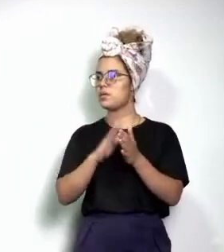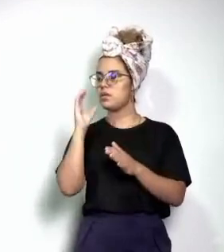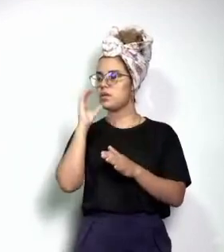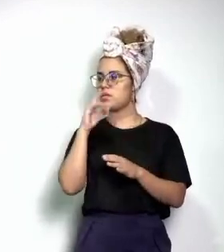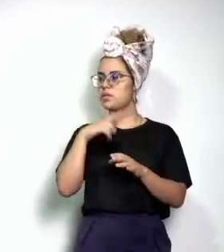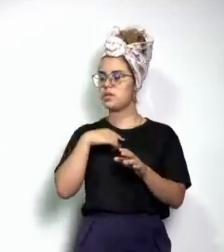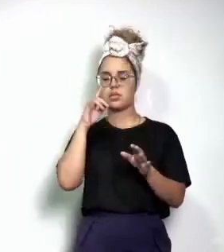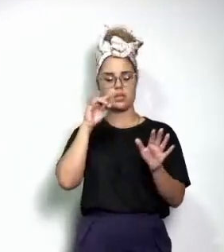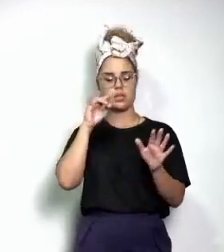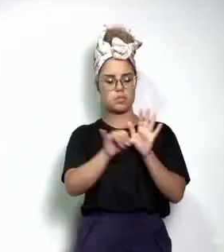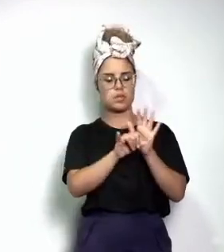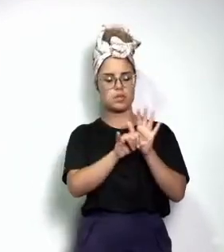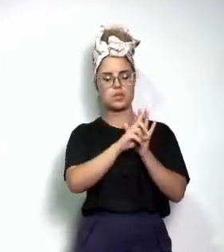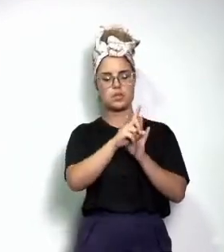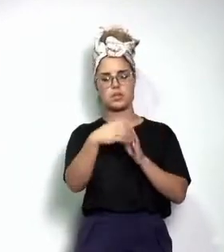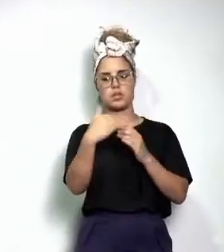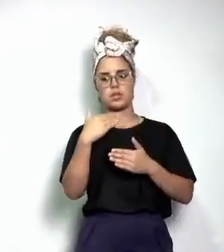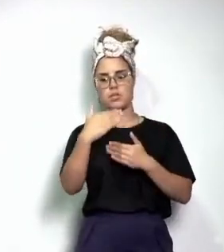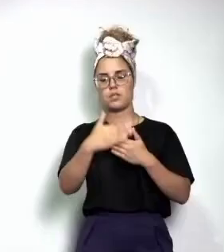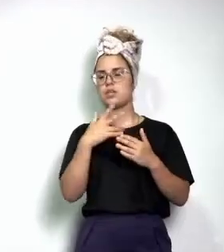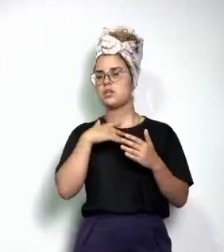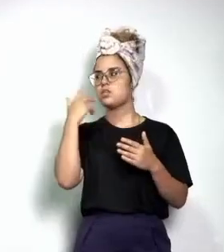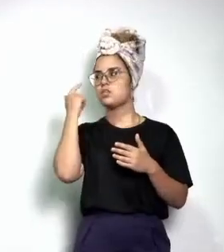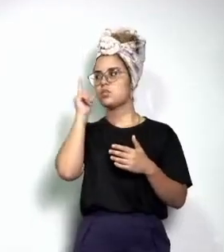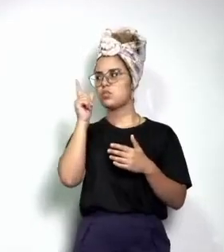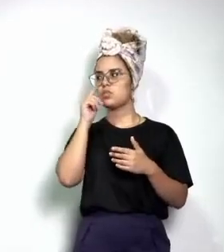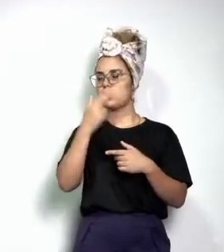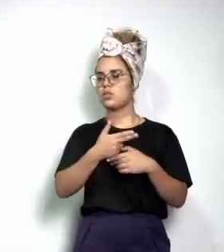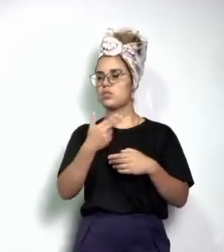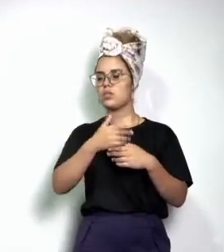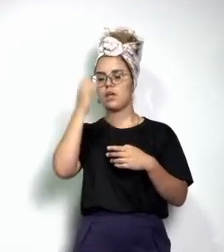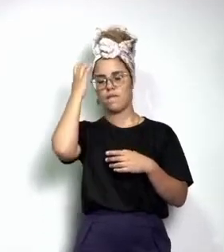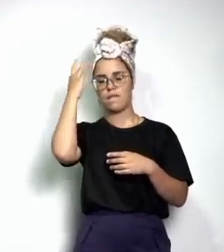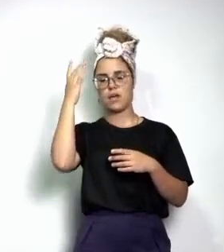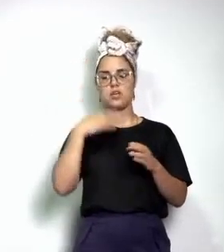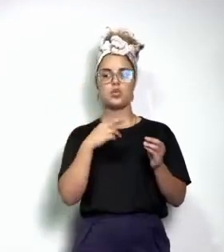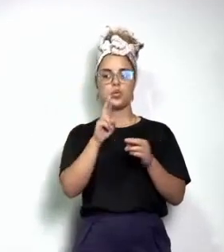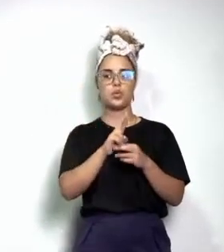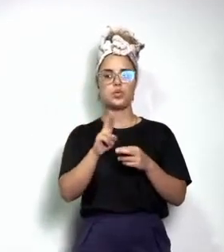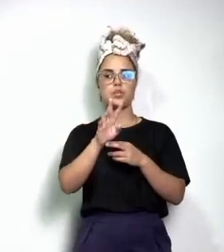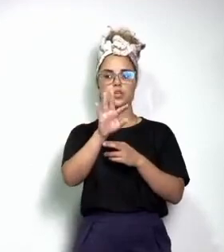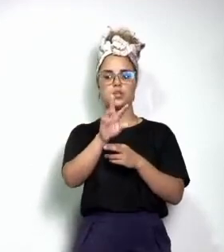essa identificação na parte da frente. Então, a gente consegue lidar com isso com velcro.